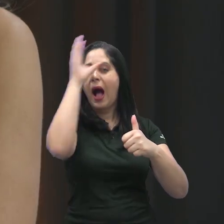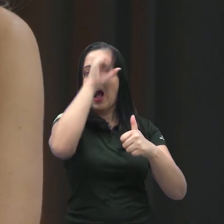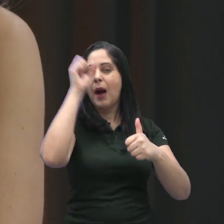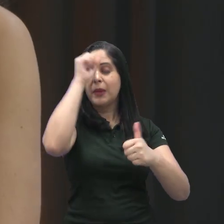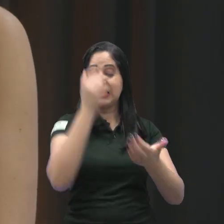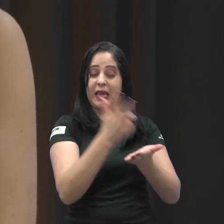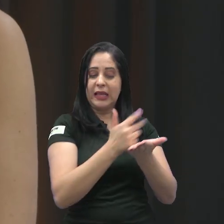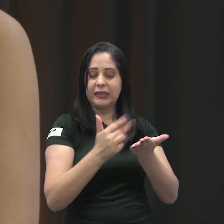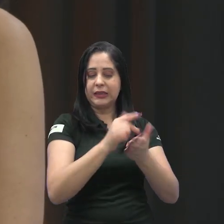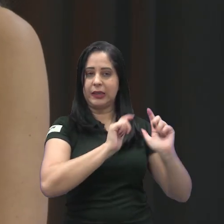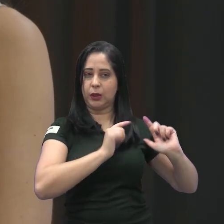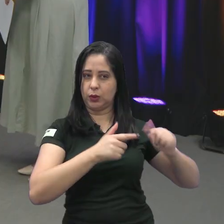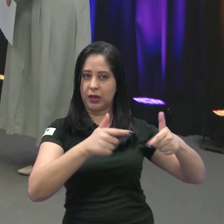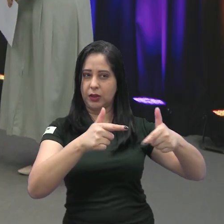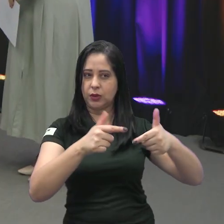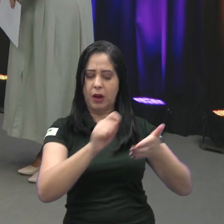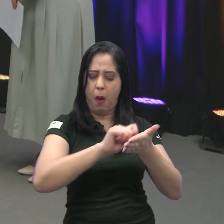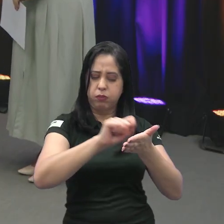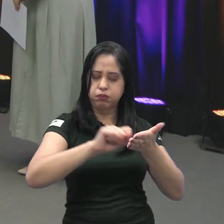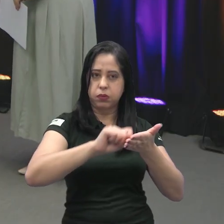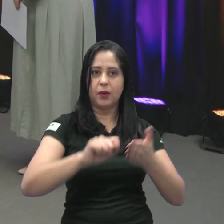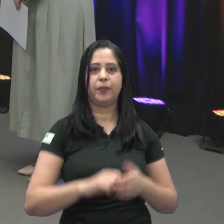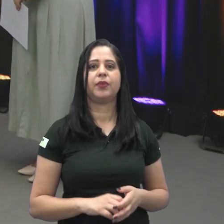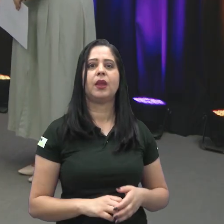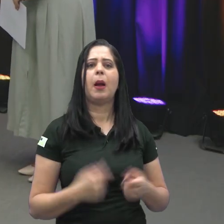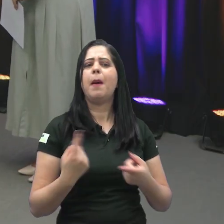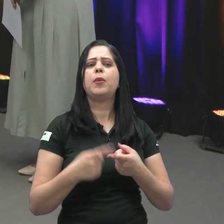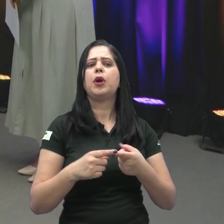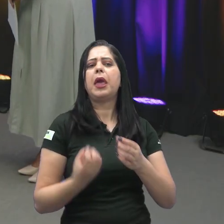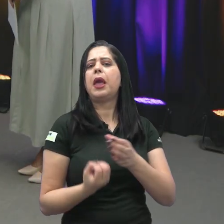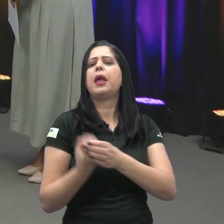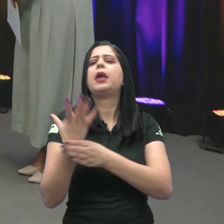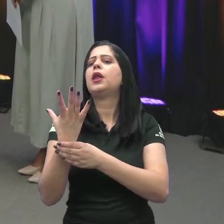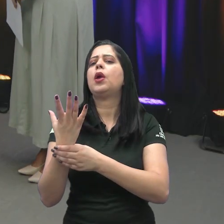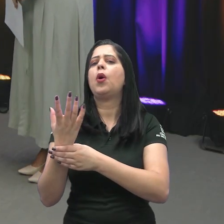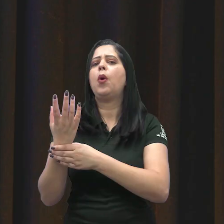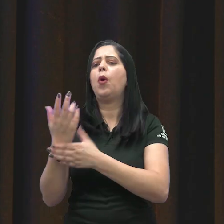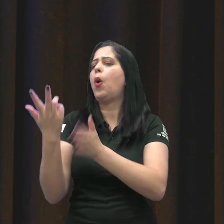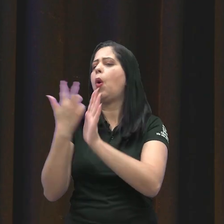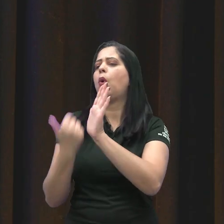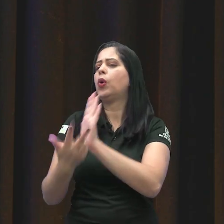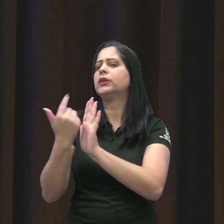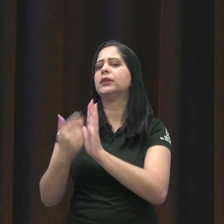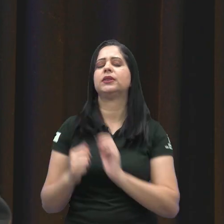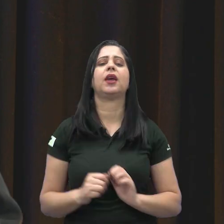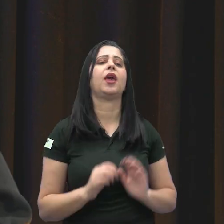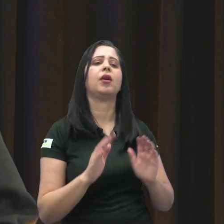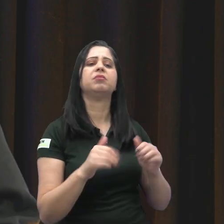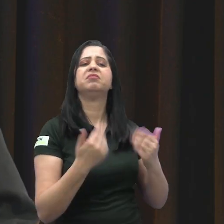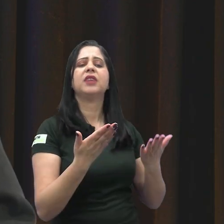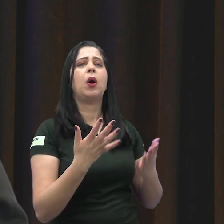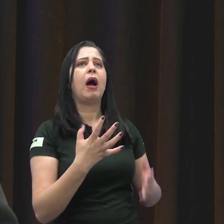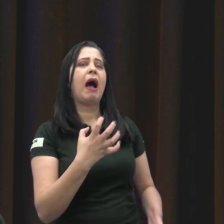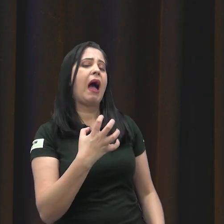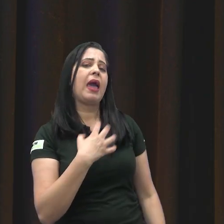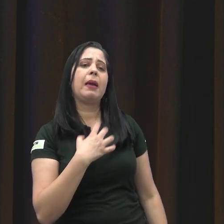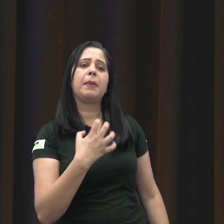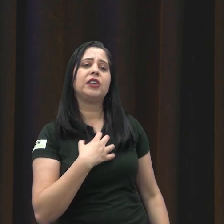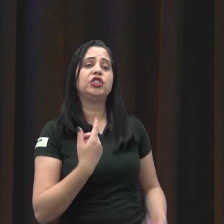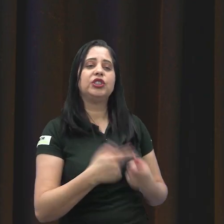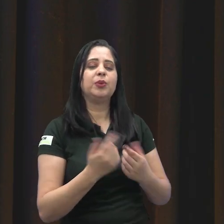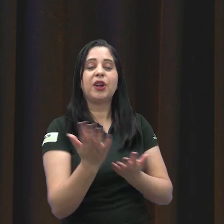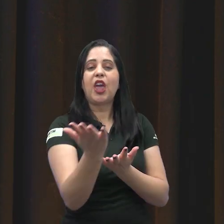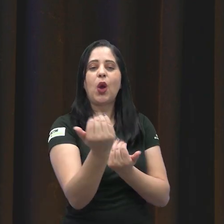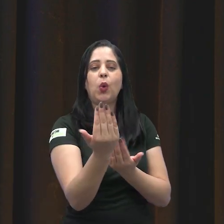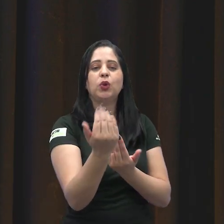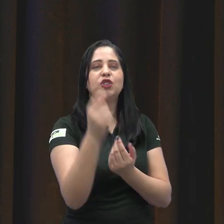se inspirou para criar essa obra aqui? Foi a empatia mesmo, de perceber o jovem ali, né, com as dúvidas,